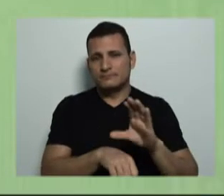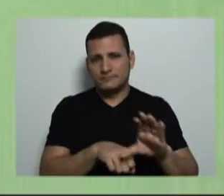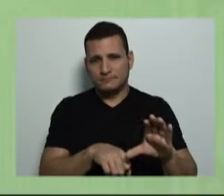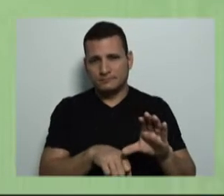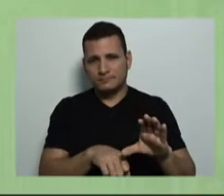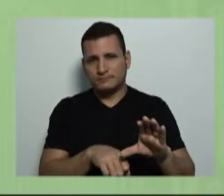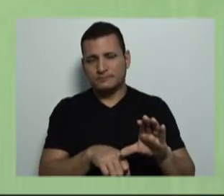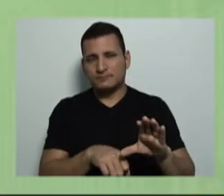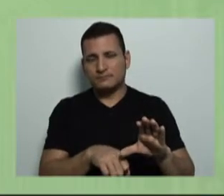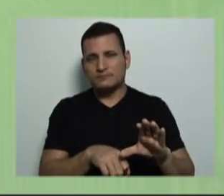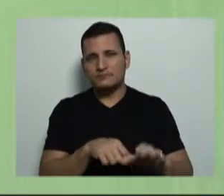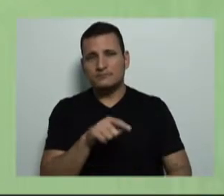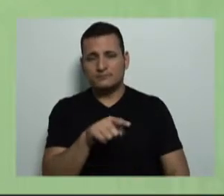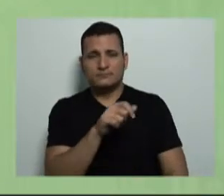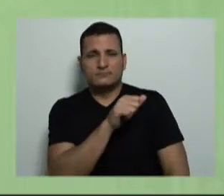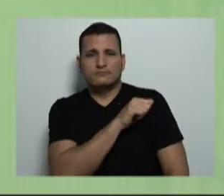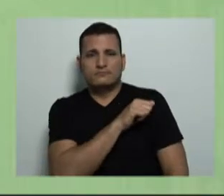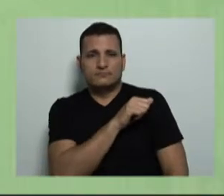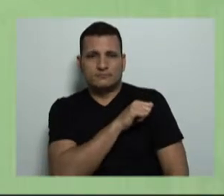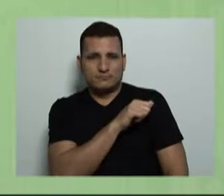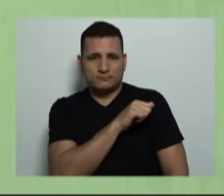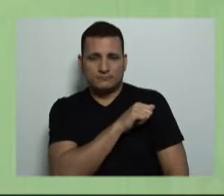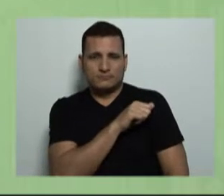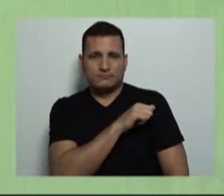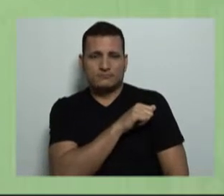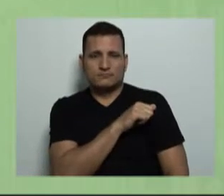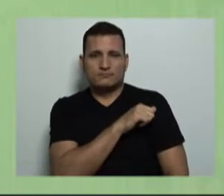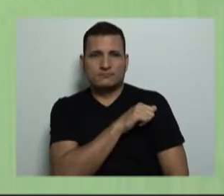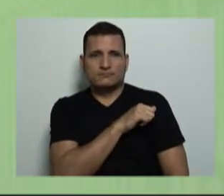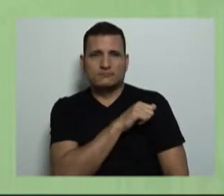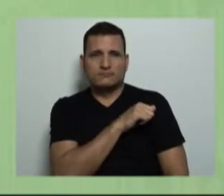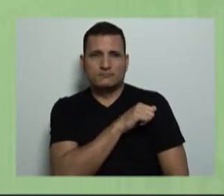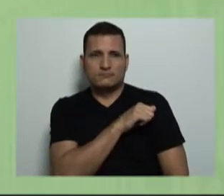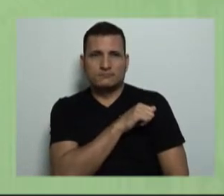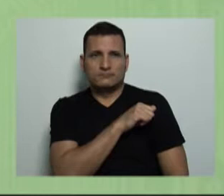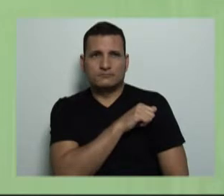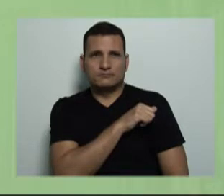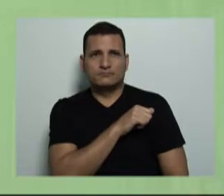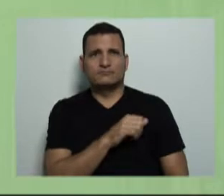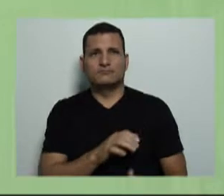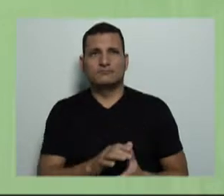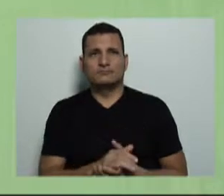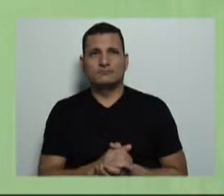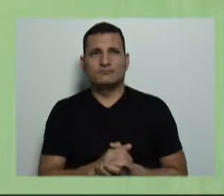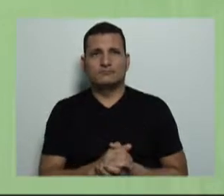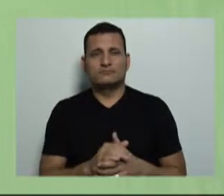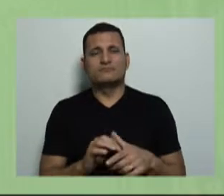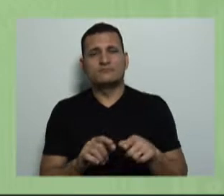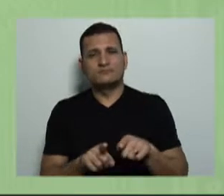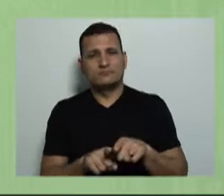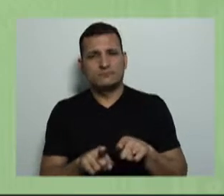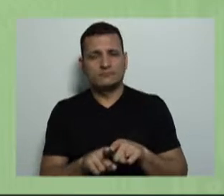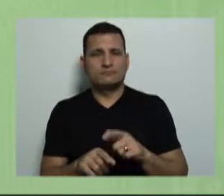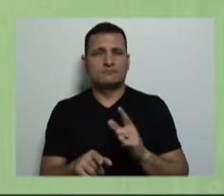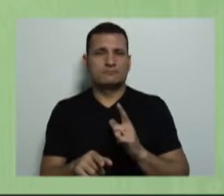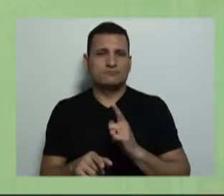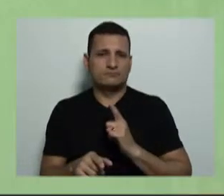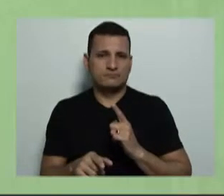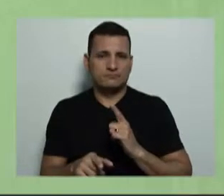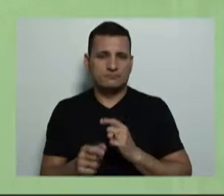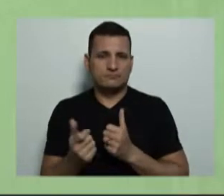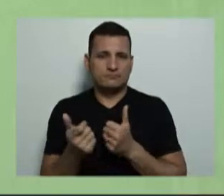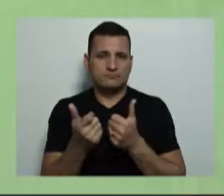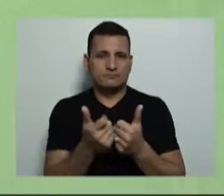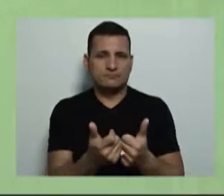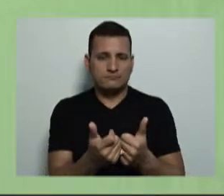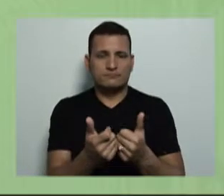qual o educando estagiário frequenta, bem como ter acompanhamento efetivo por um